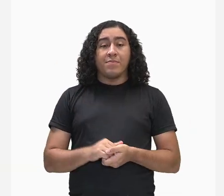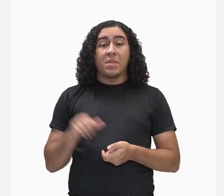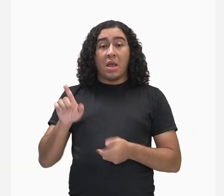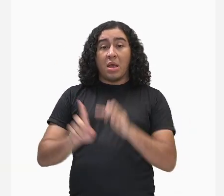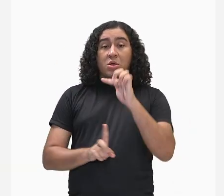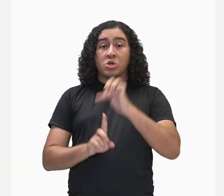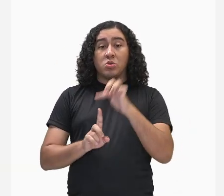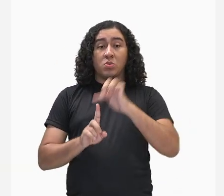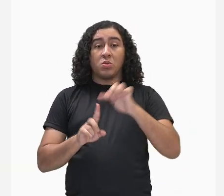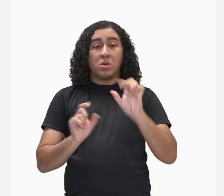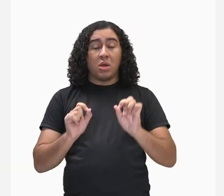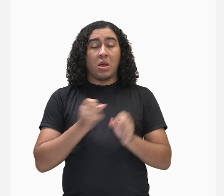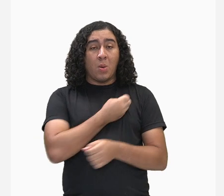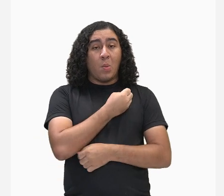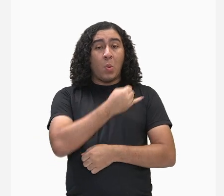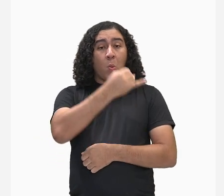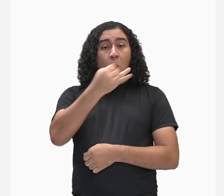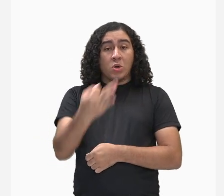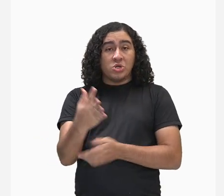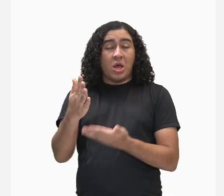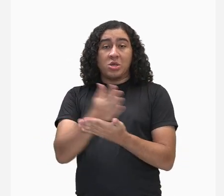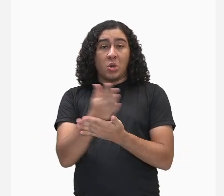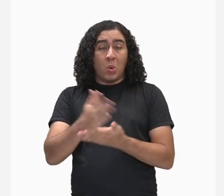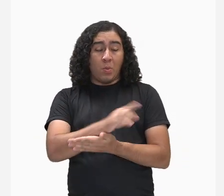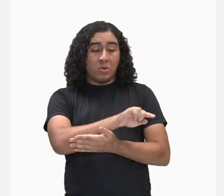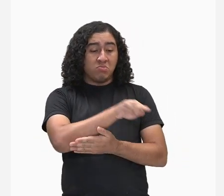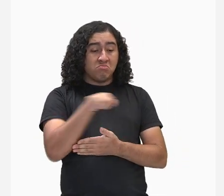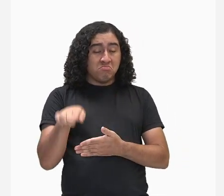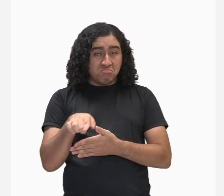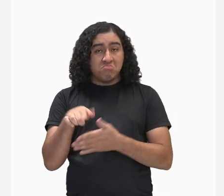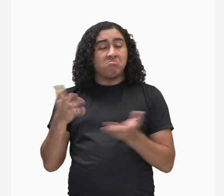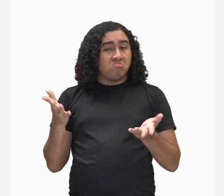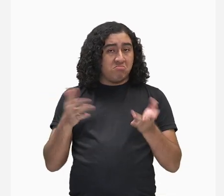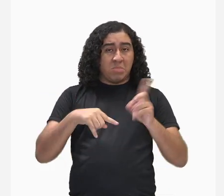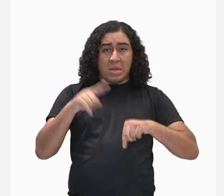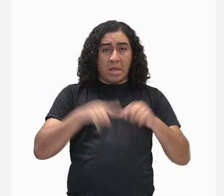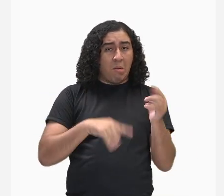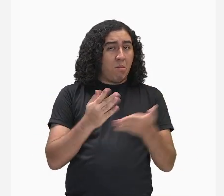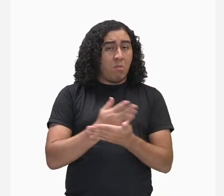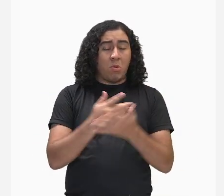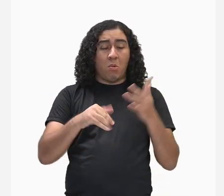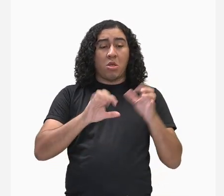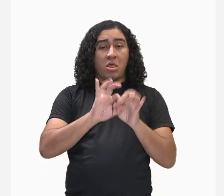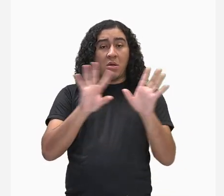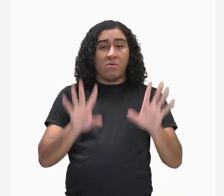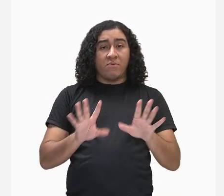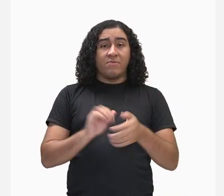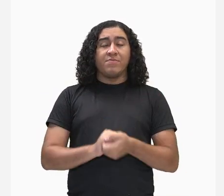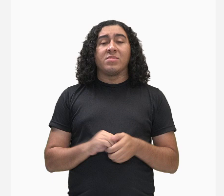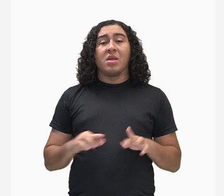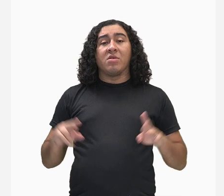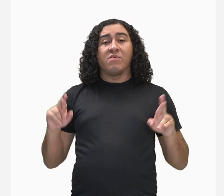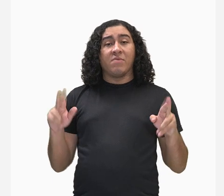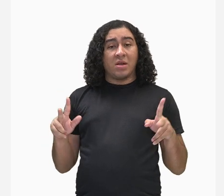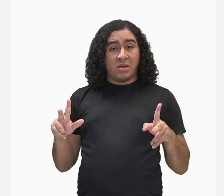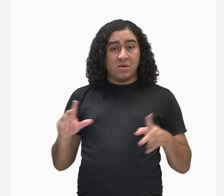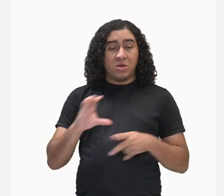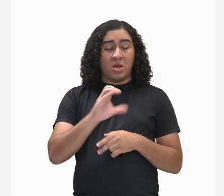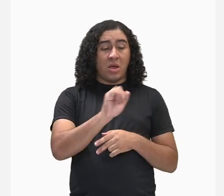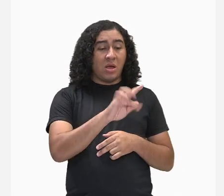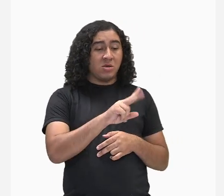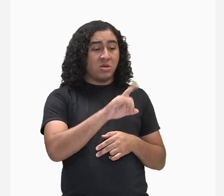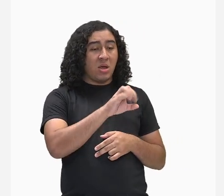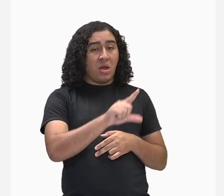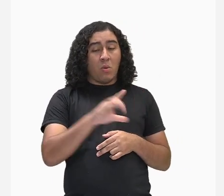numbers, números cardinais, expressam a quantidade absoluta de algo. Ele difere, então, os números cardinais dos